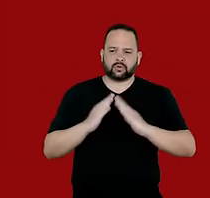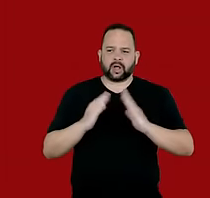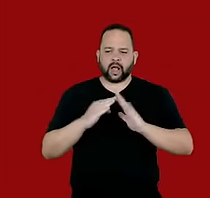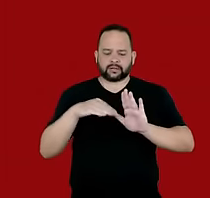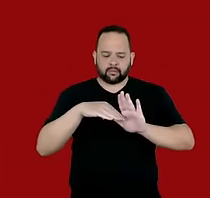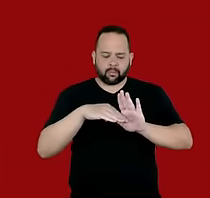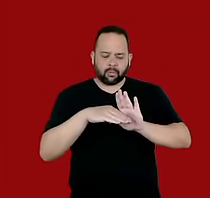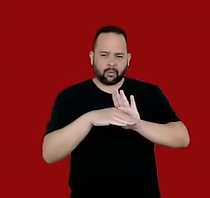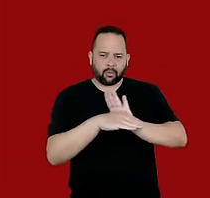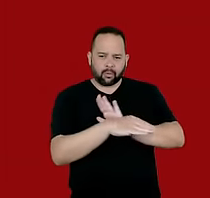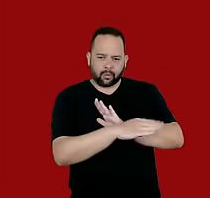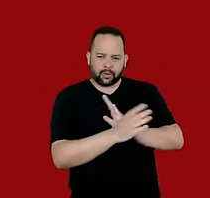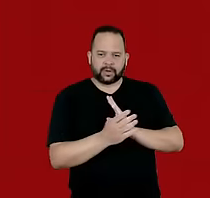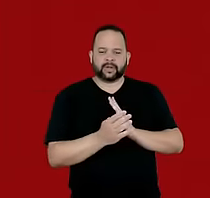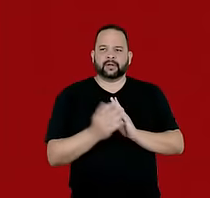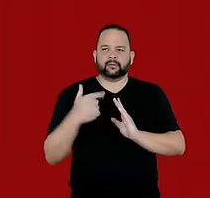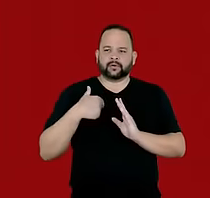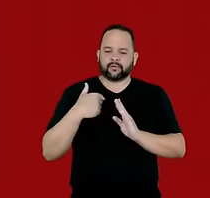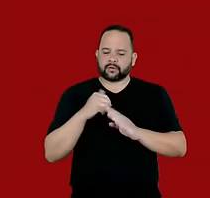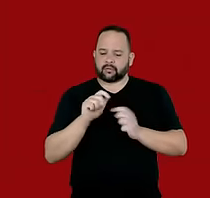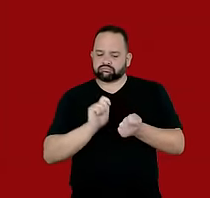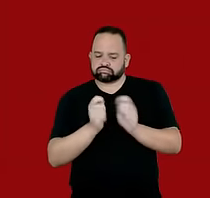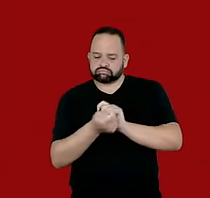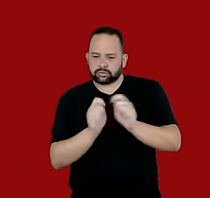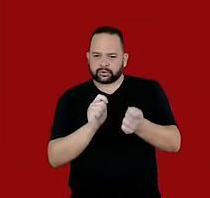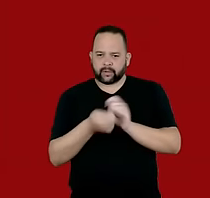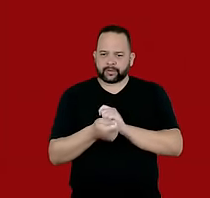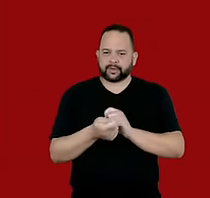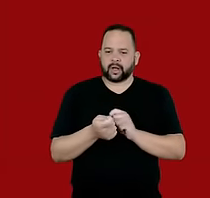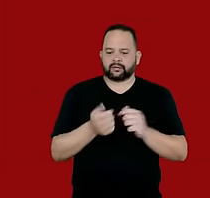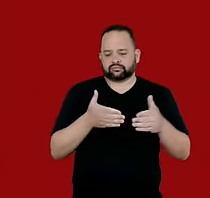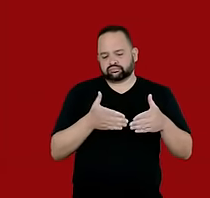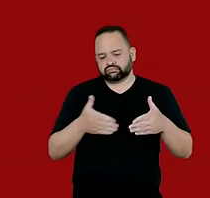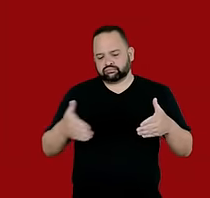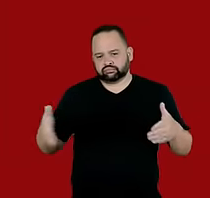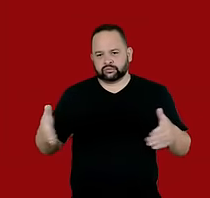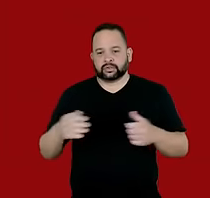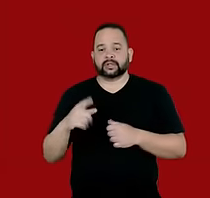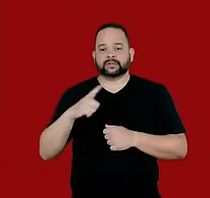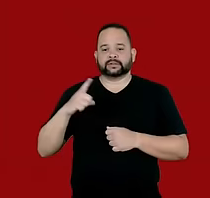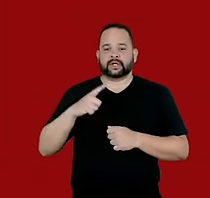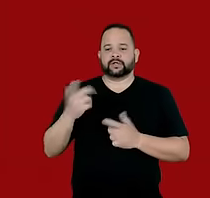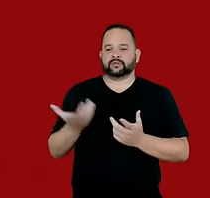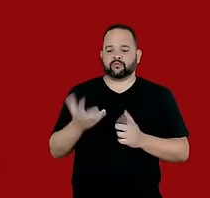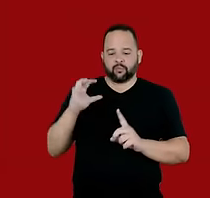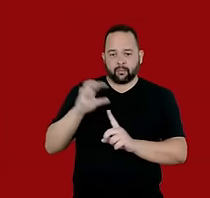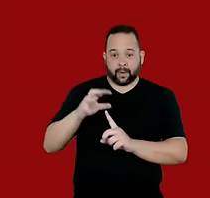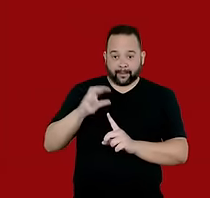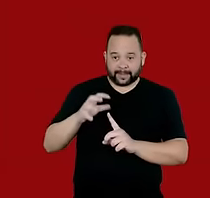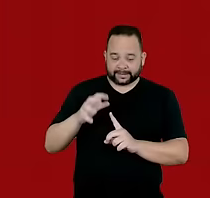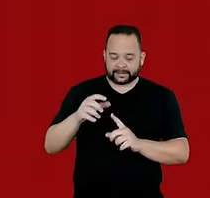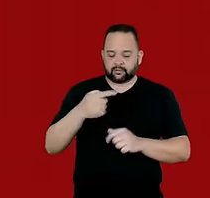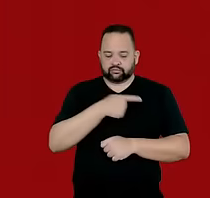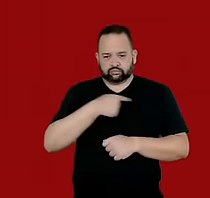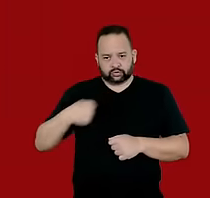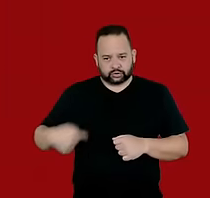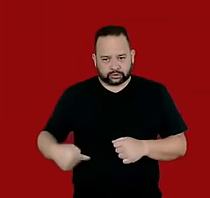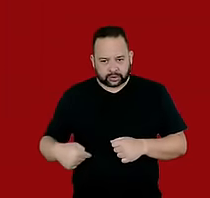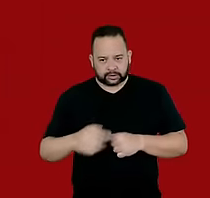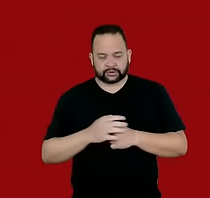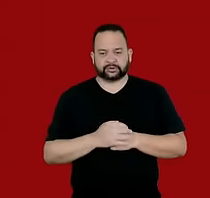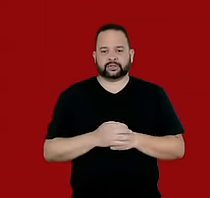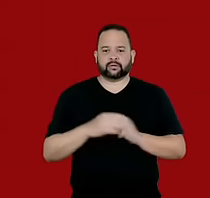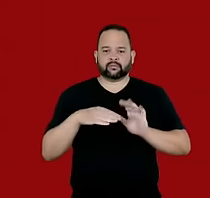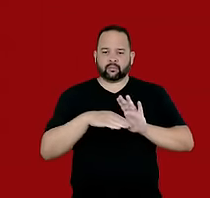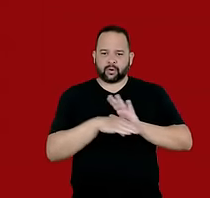vá ajustando ao longo do tempo então é uma pressão é uma pressão de crescimento na china para baixo né então a gente vê aqui um pouco a gente também olha um pouco essa